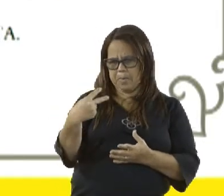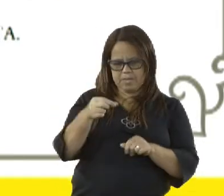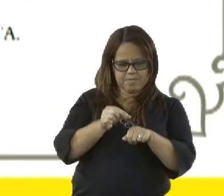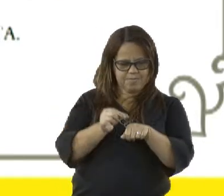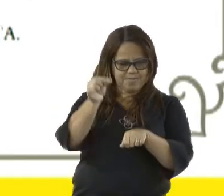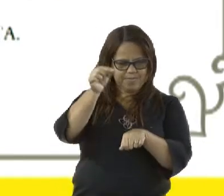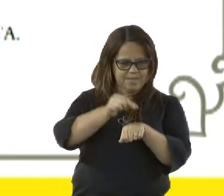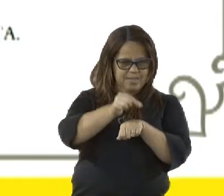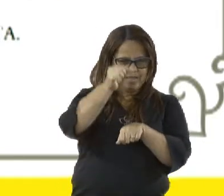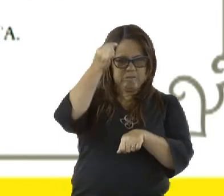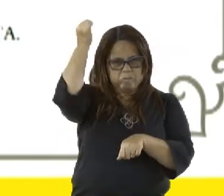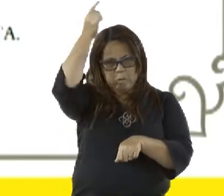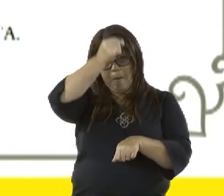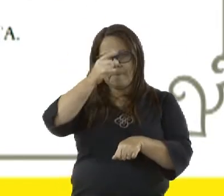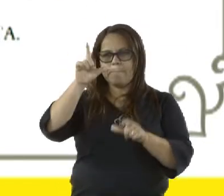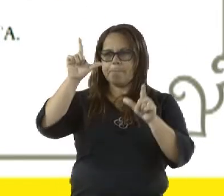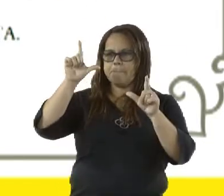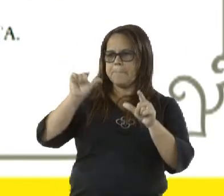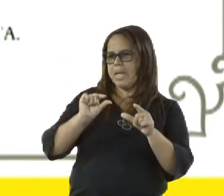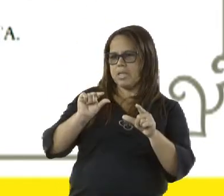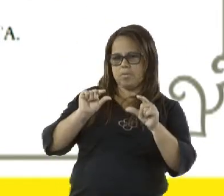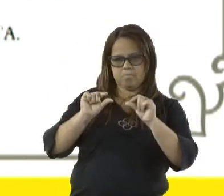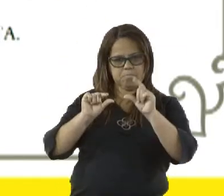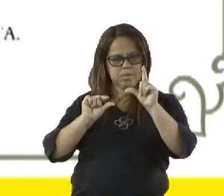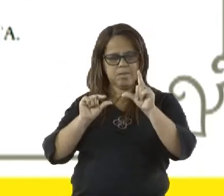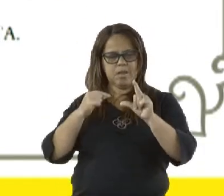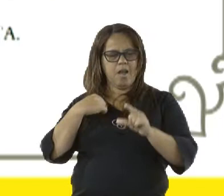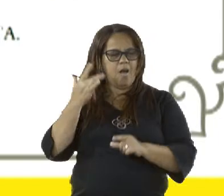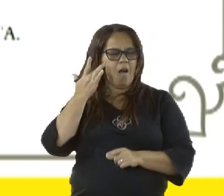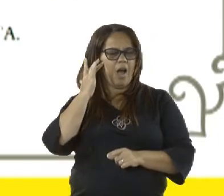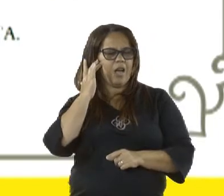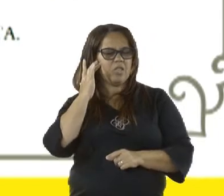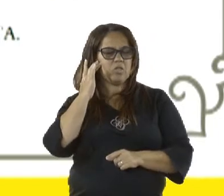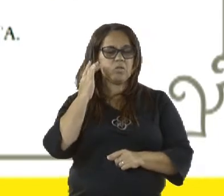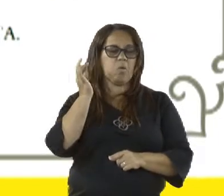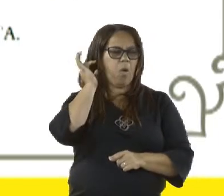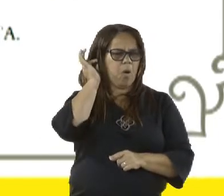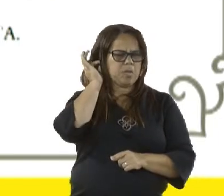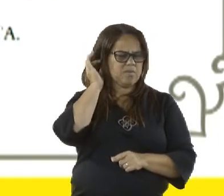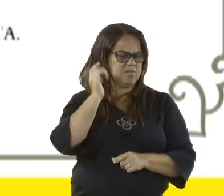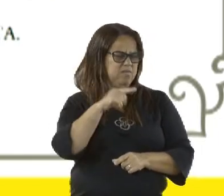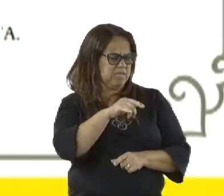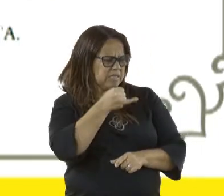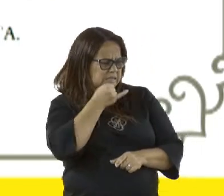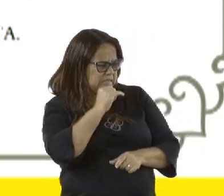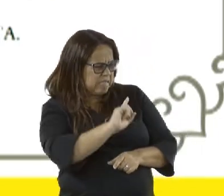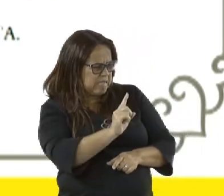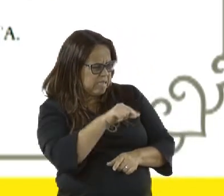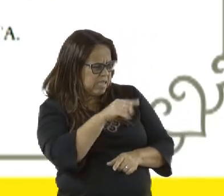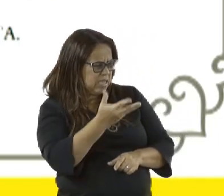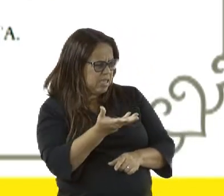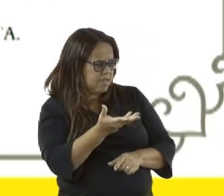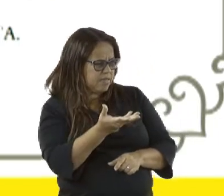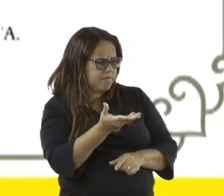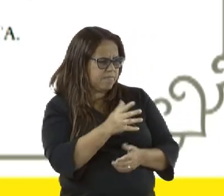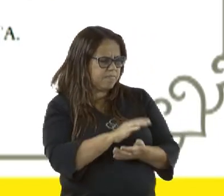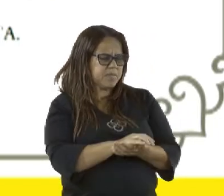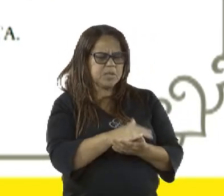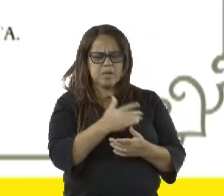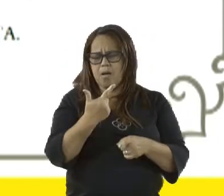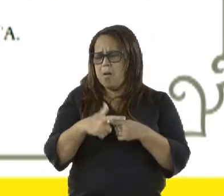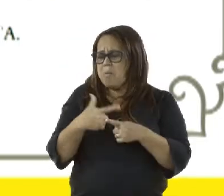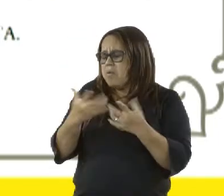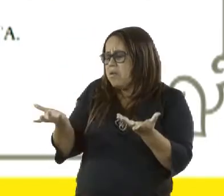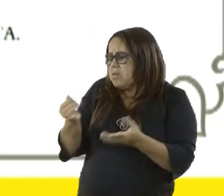uma delas é mais curta que a outra e acho isso o máximo. Mas você não se sente triste por isso? Perguntou a Joaninha. E por que